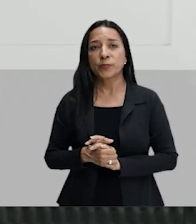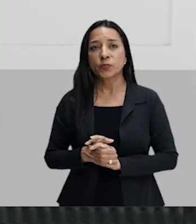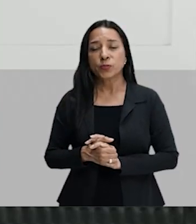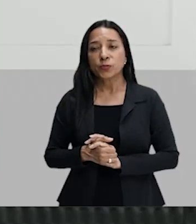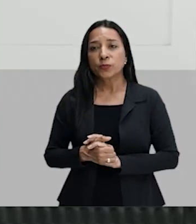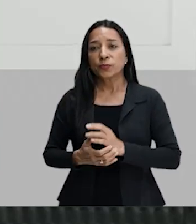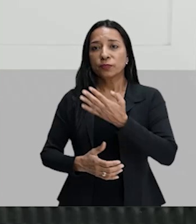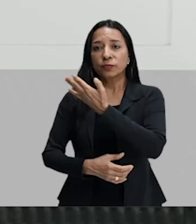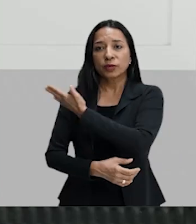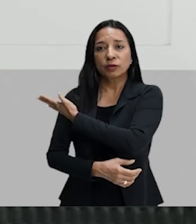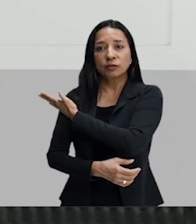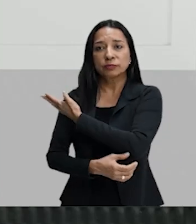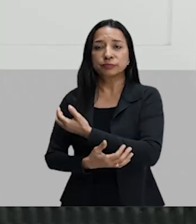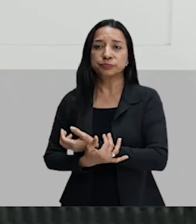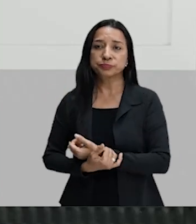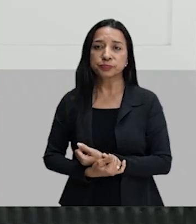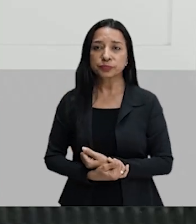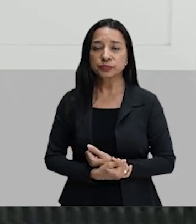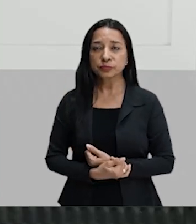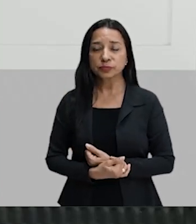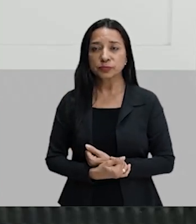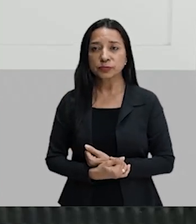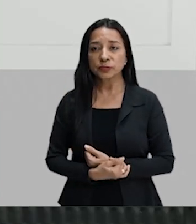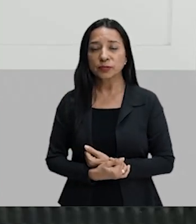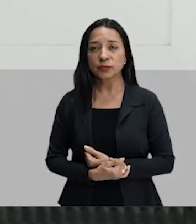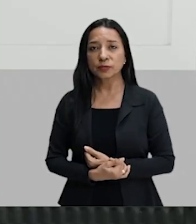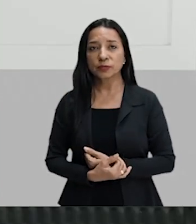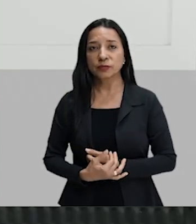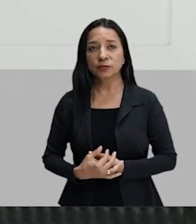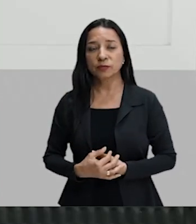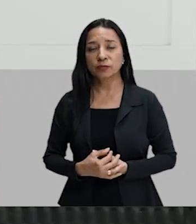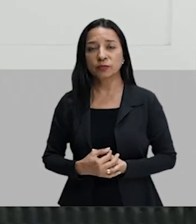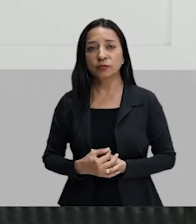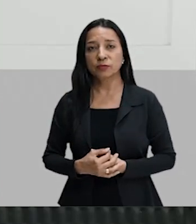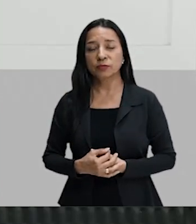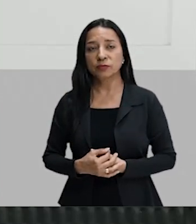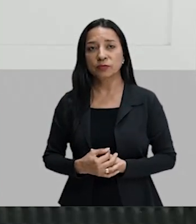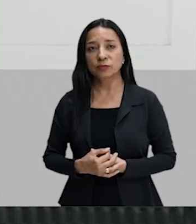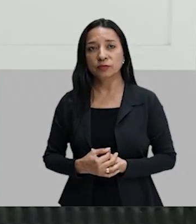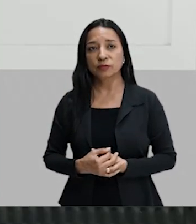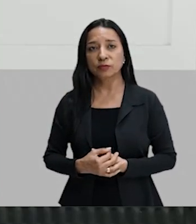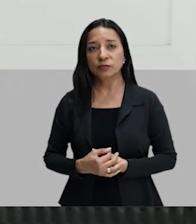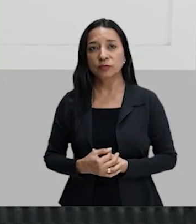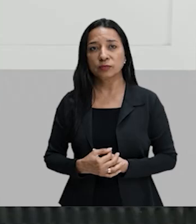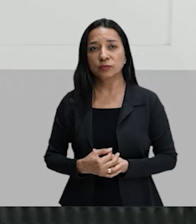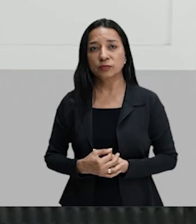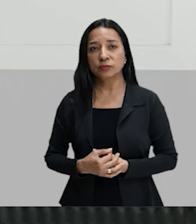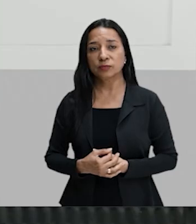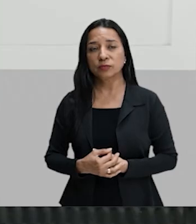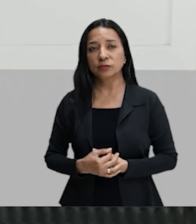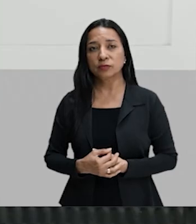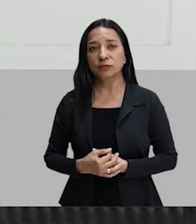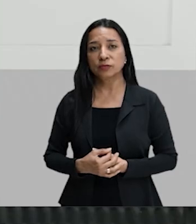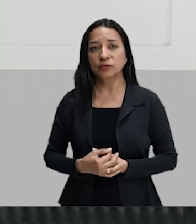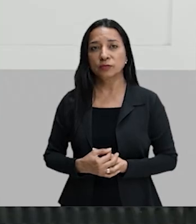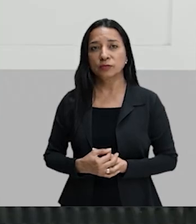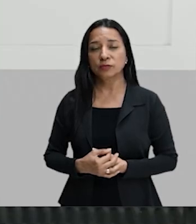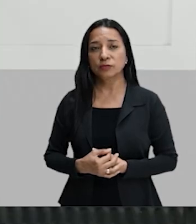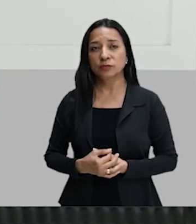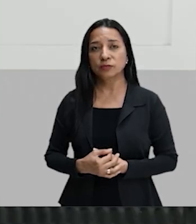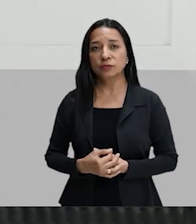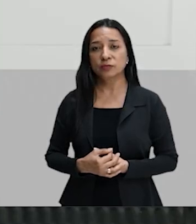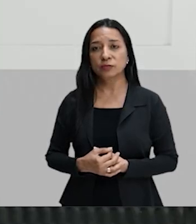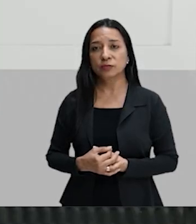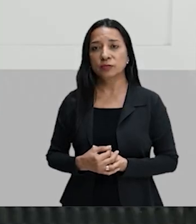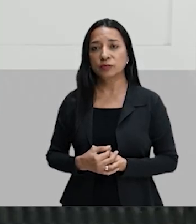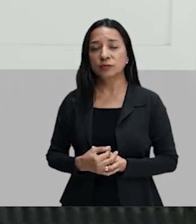n de tal forma que o polinômio px igual n ao quadrado menos 4